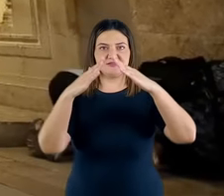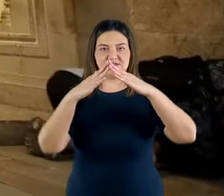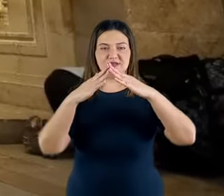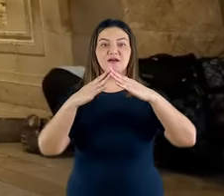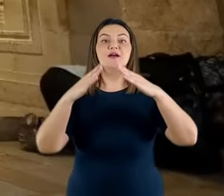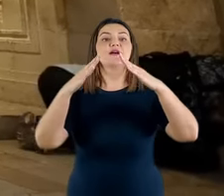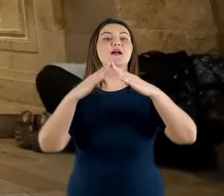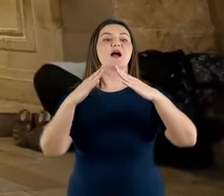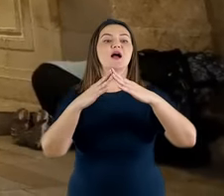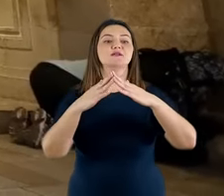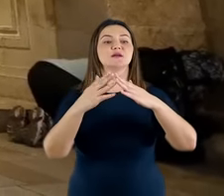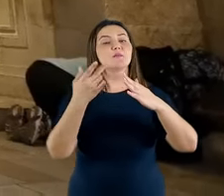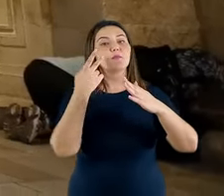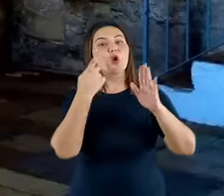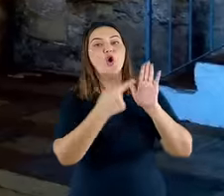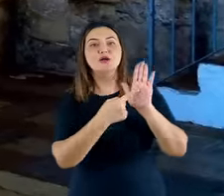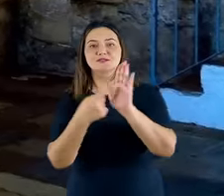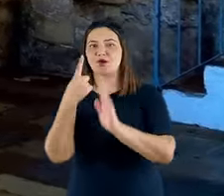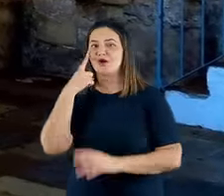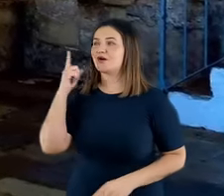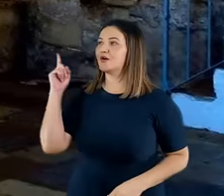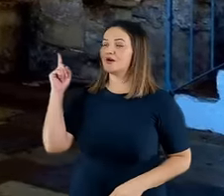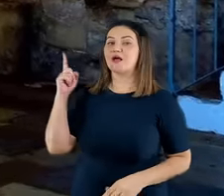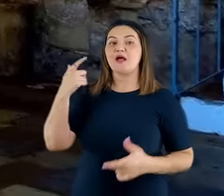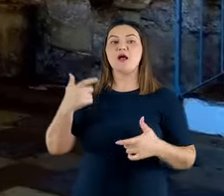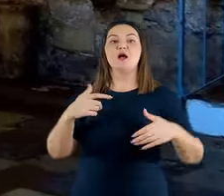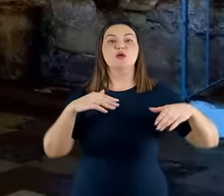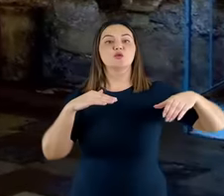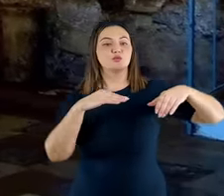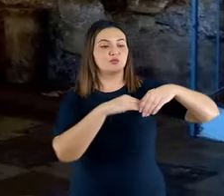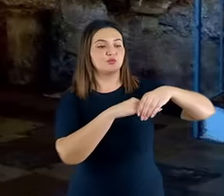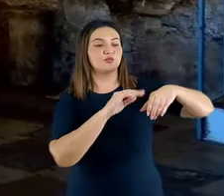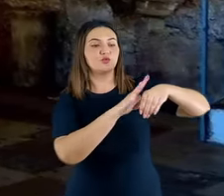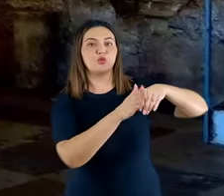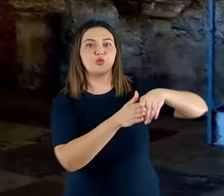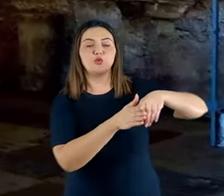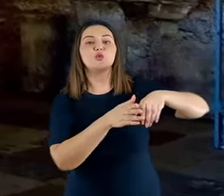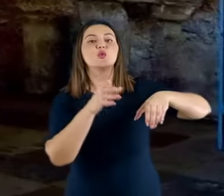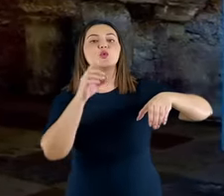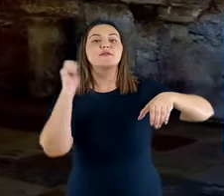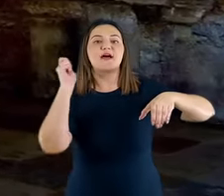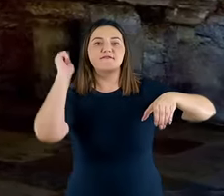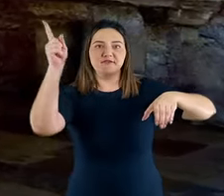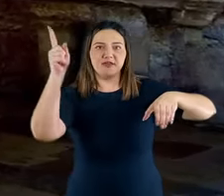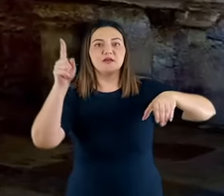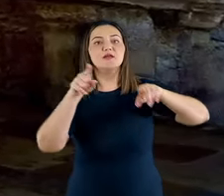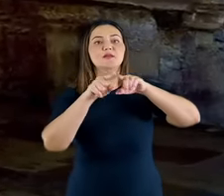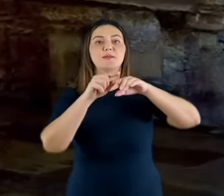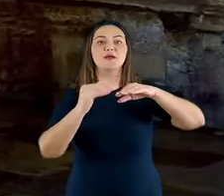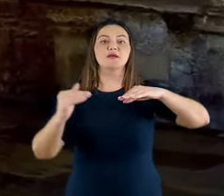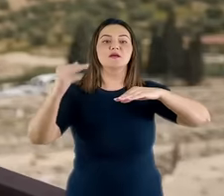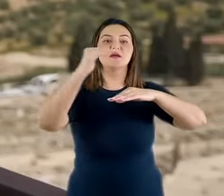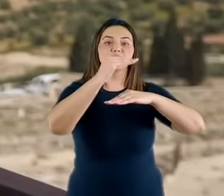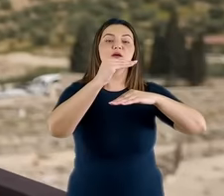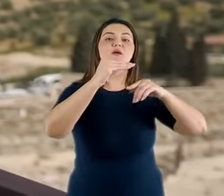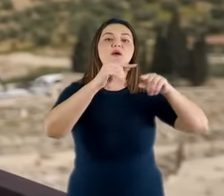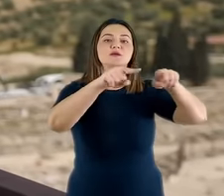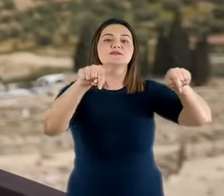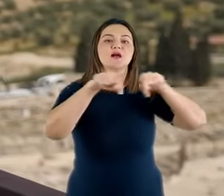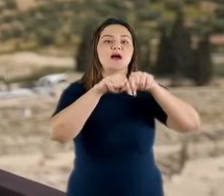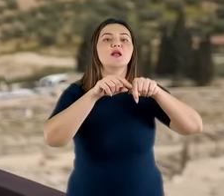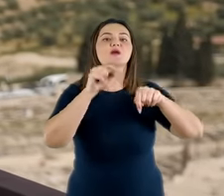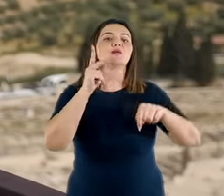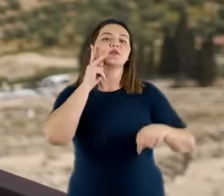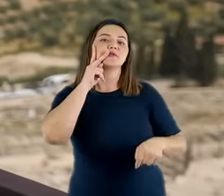e esta casa é demonstrada como sendo o local do túmulo de Davi e, na parte superior, do cenáculo de Jesus. Porém, isto